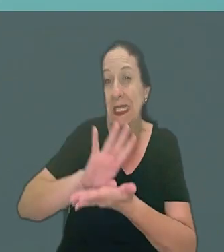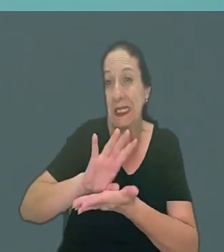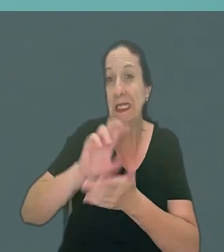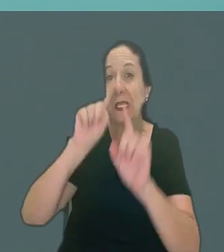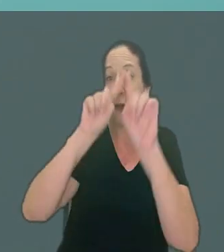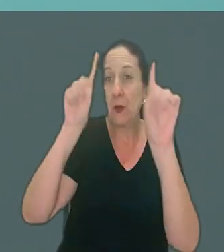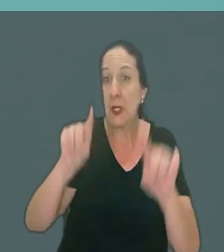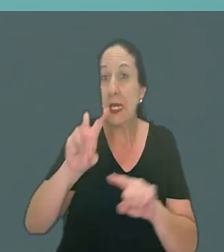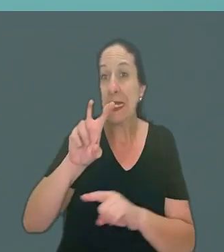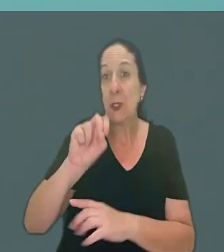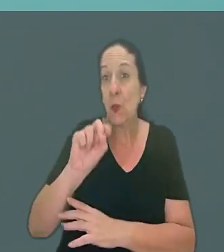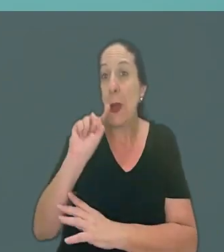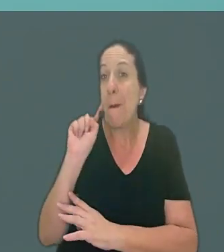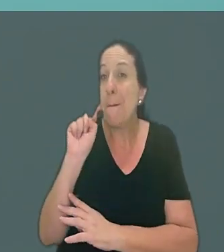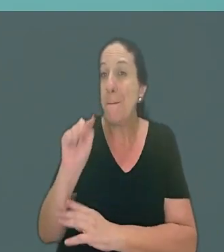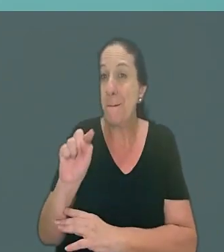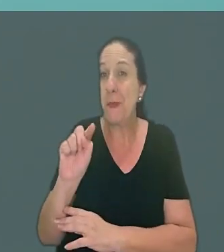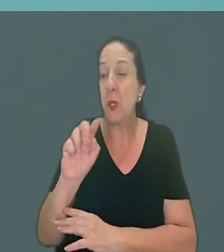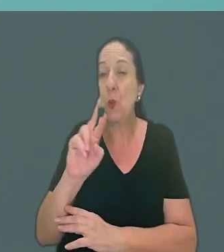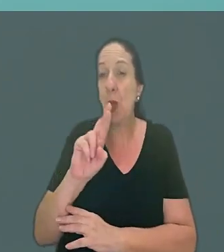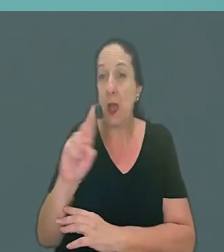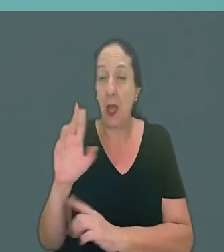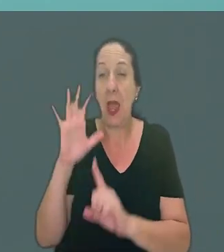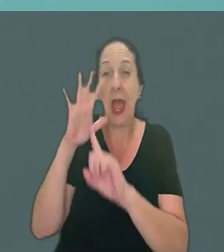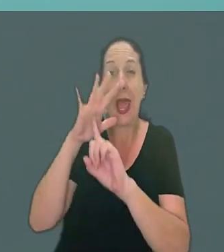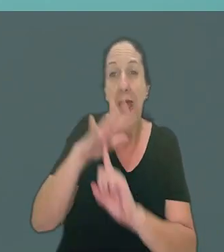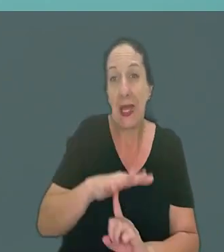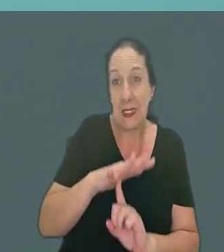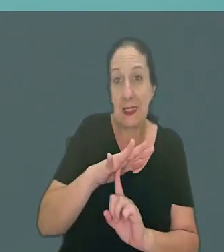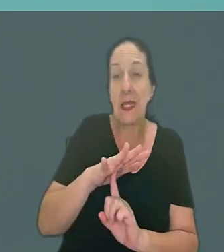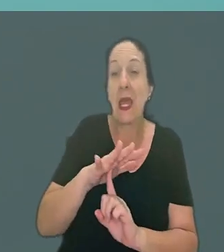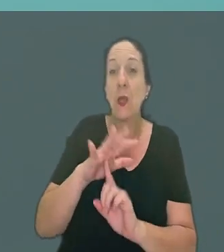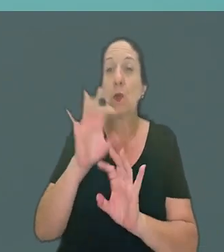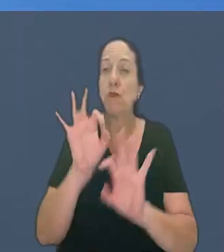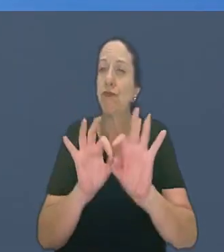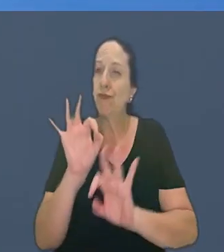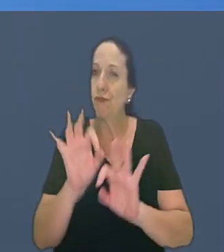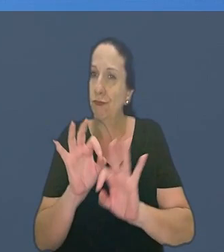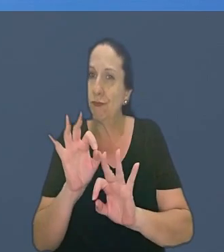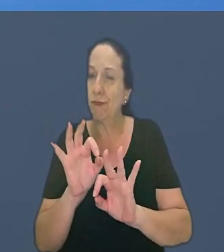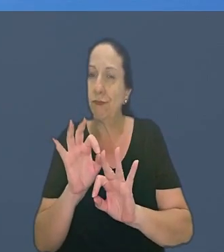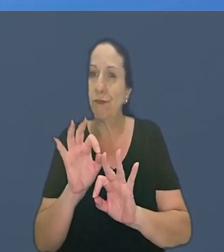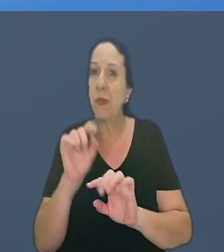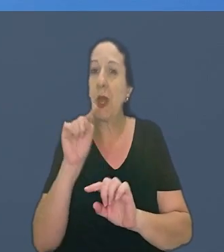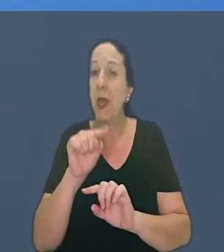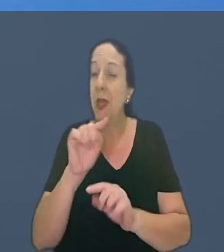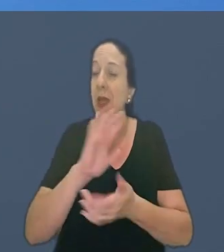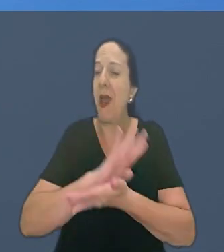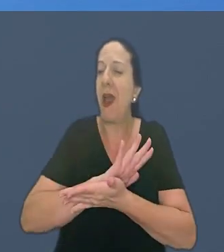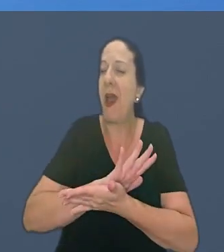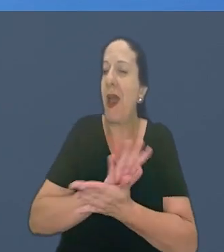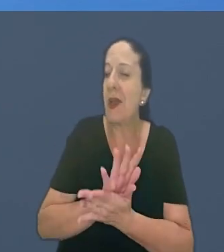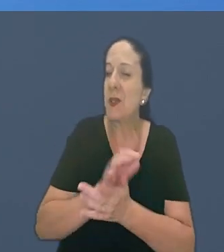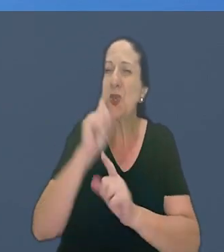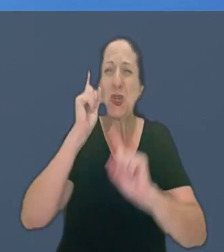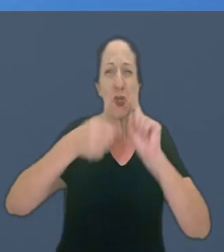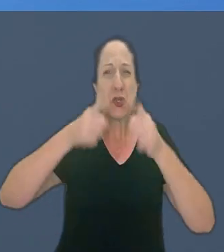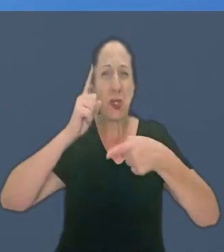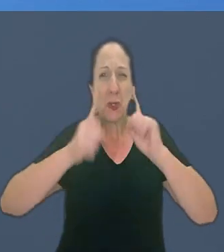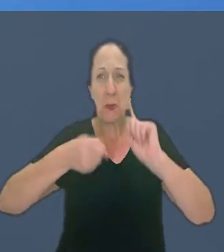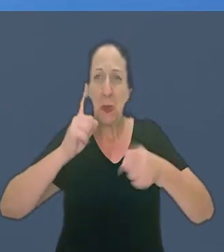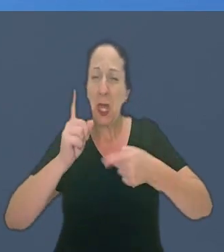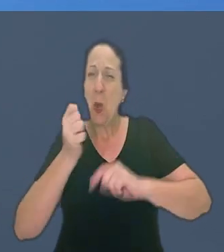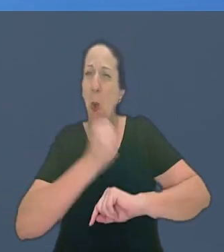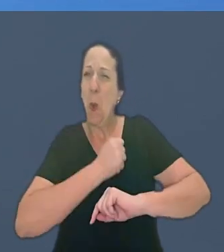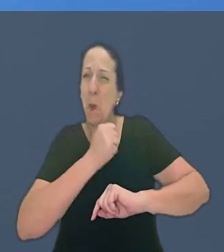um vendedor em R$50 mil por assédio moral organizacional. O empregado foi vítima de racismo,